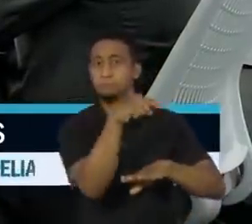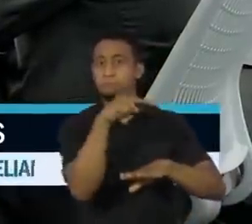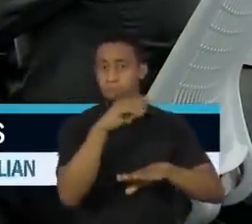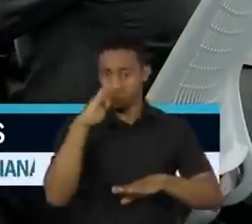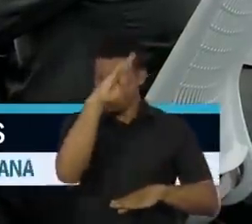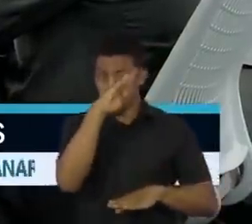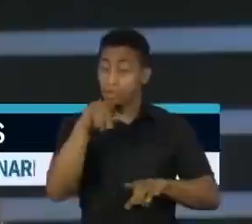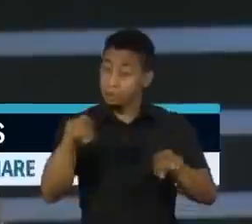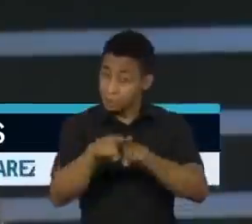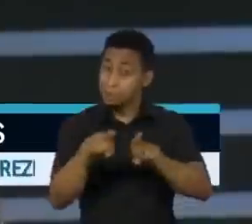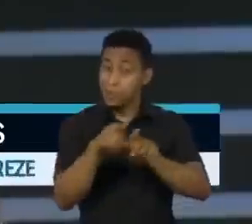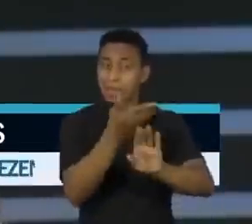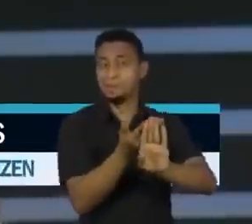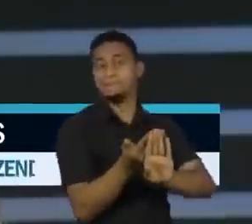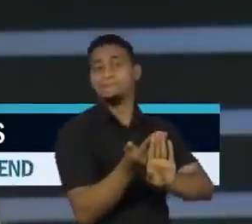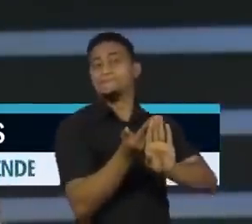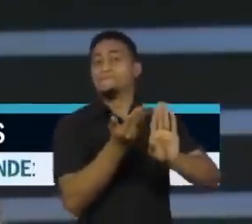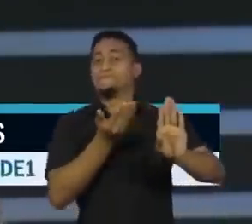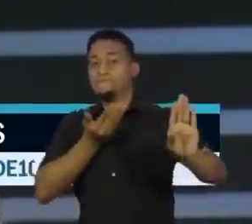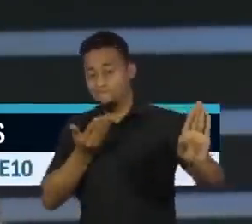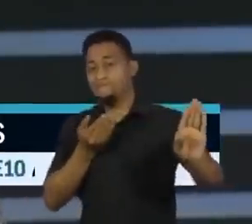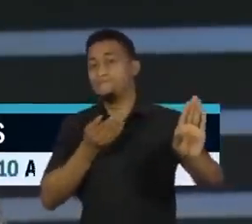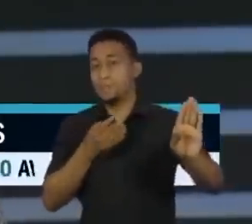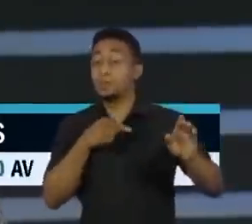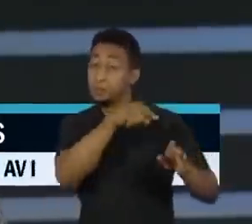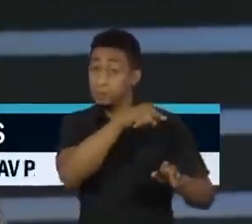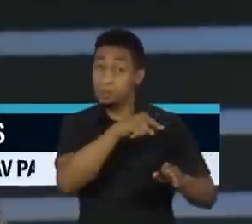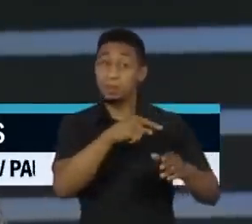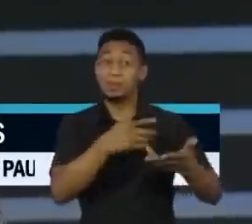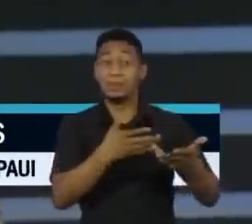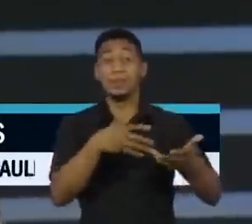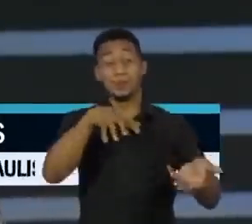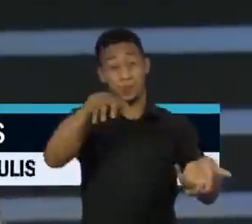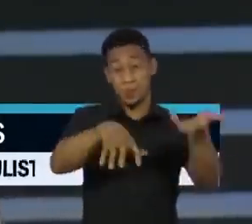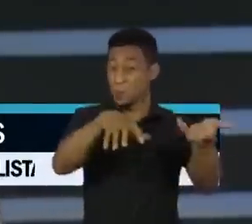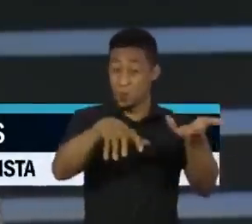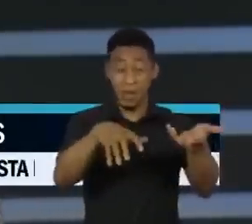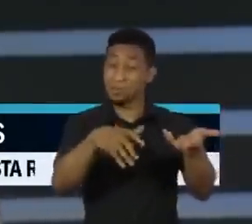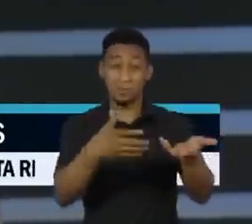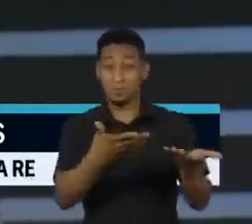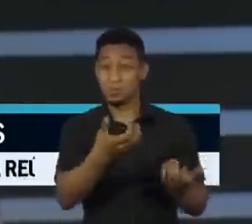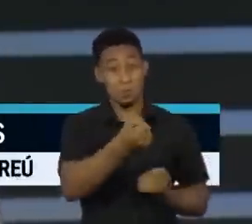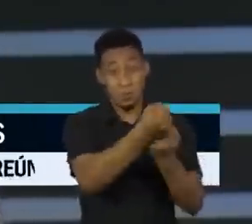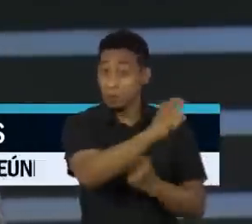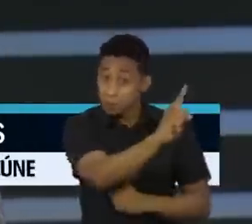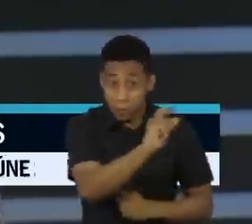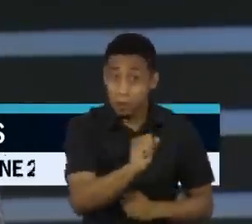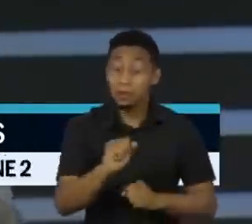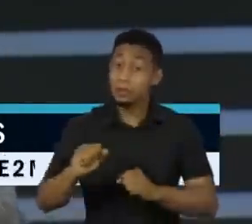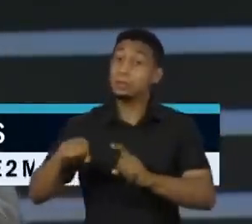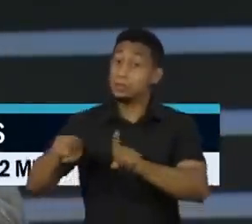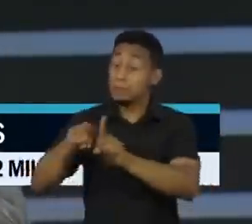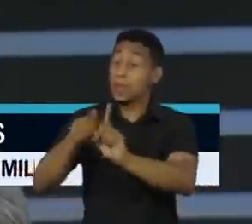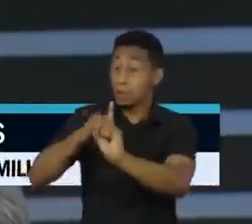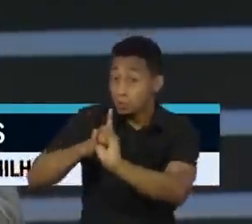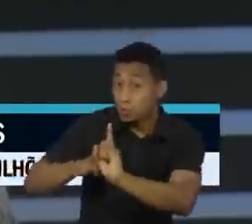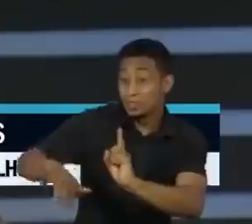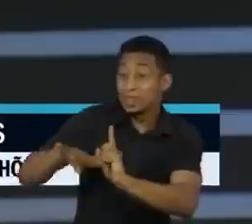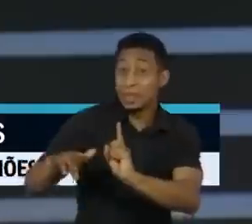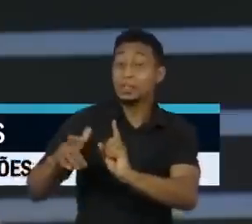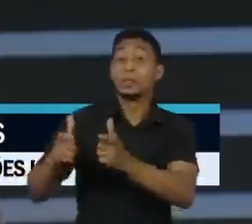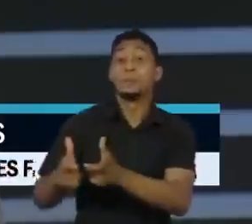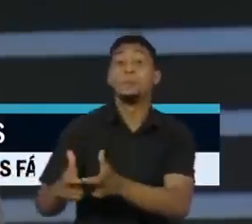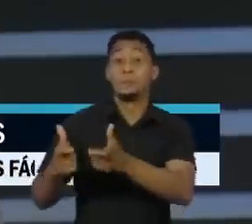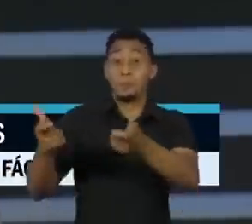o isolamento político dele é cada vez maior nas duas casas do Congresso Nacional, na sociedade, entre o chamado grande capital, que no